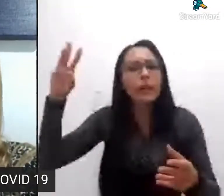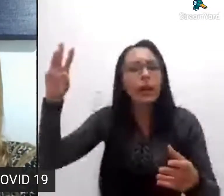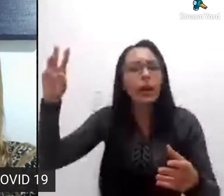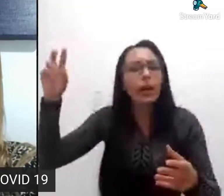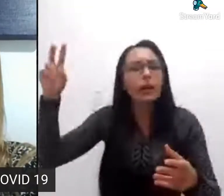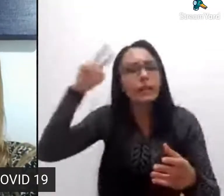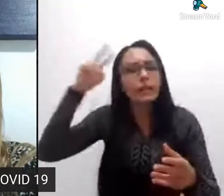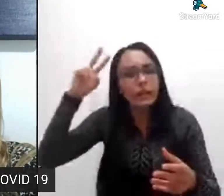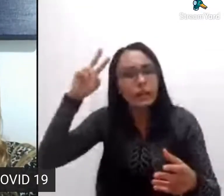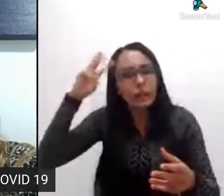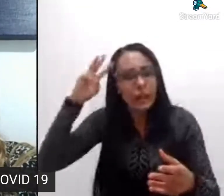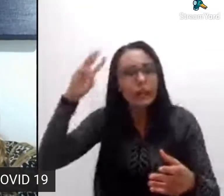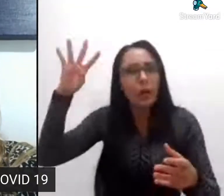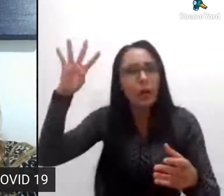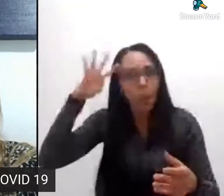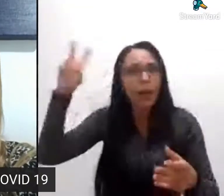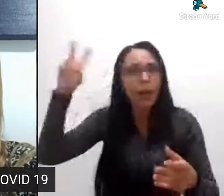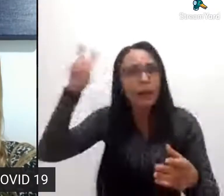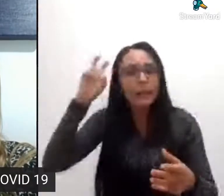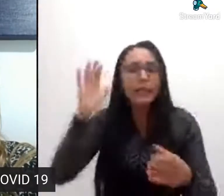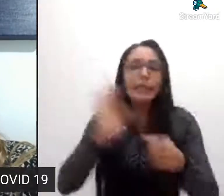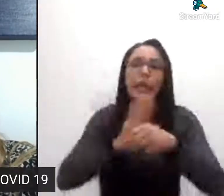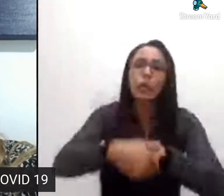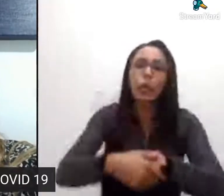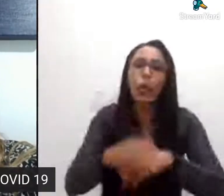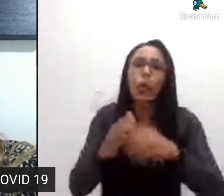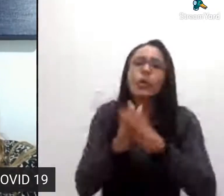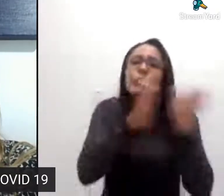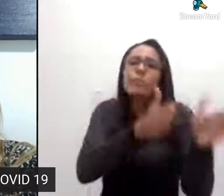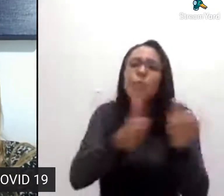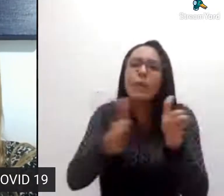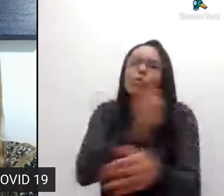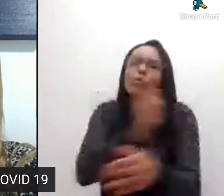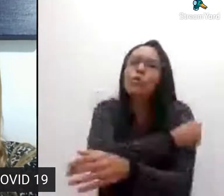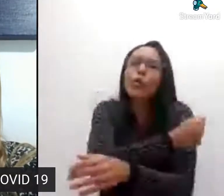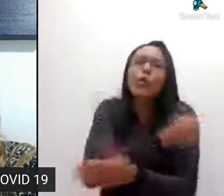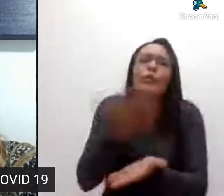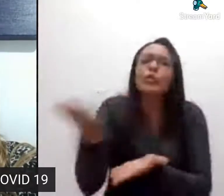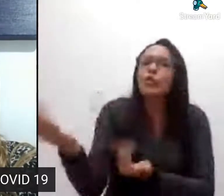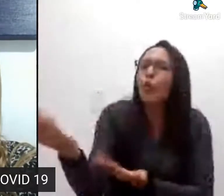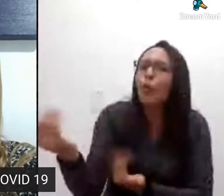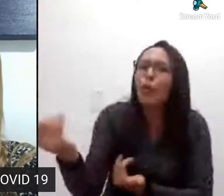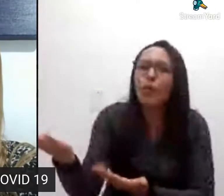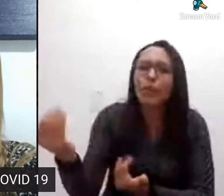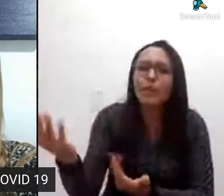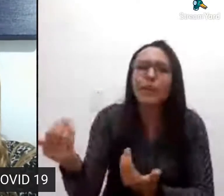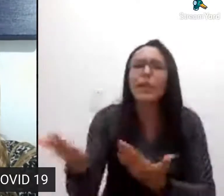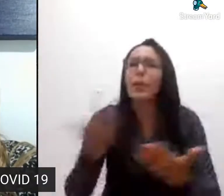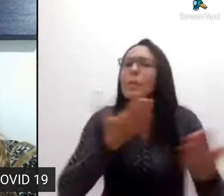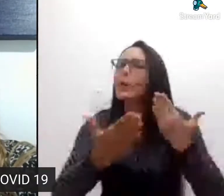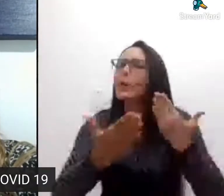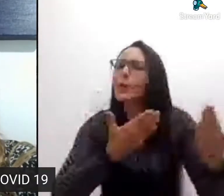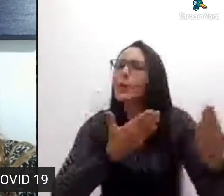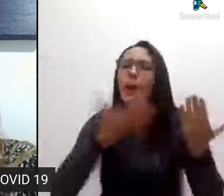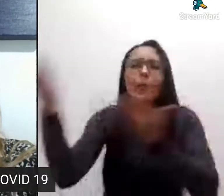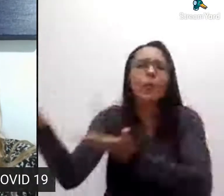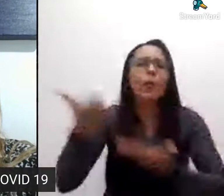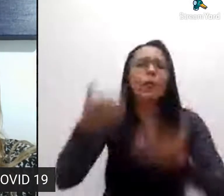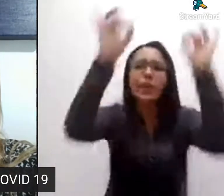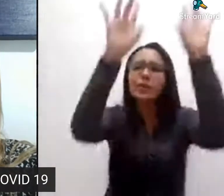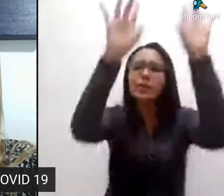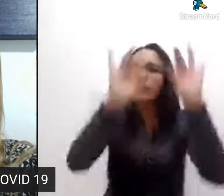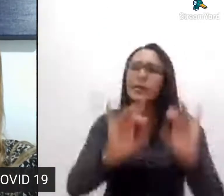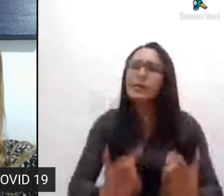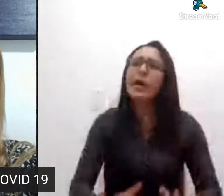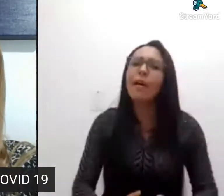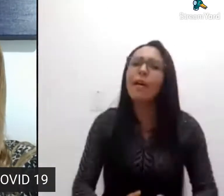um momento para os estudantes, com os jovens, né? Jovem falando para jovem, com convidados especiais,